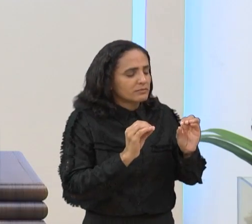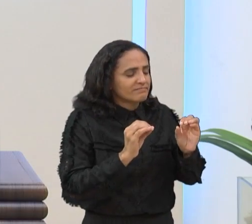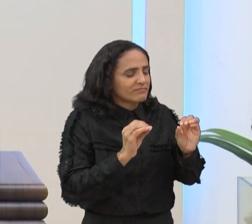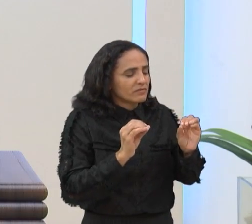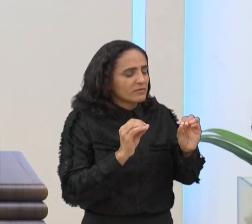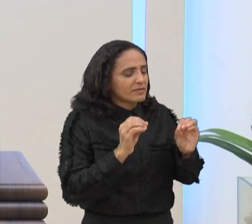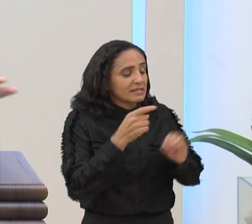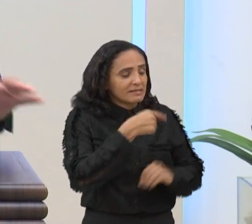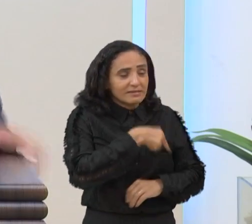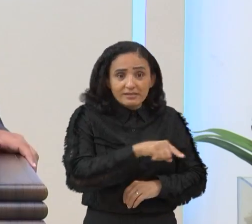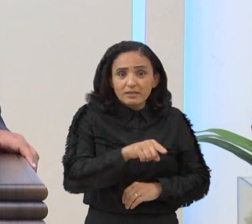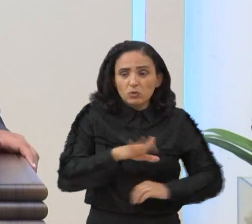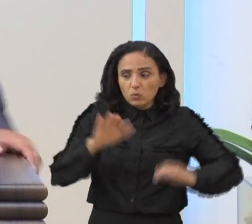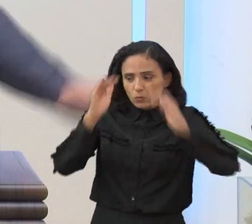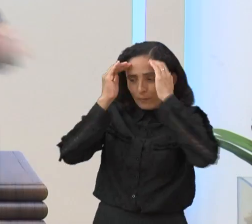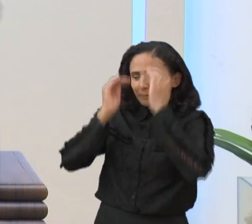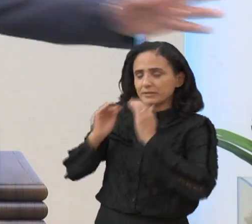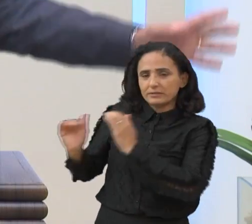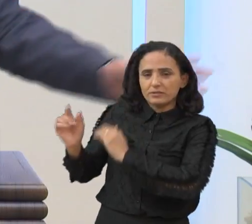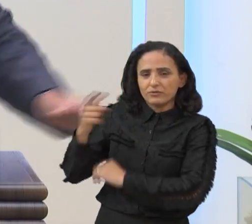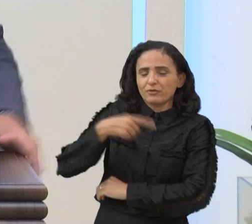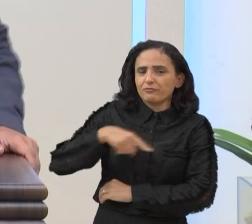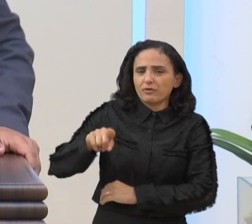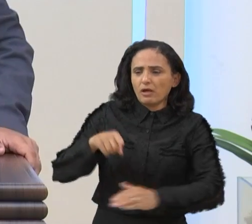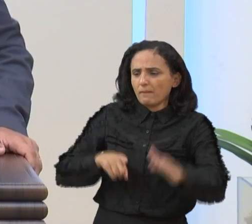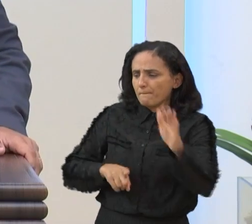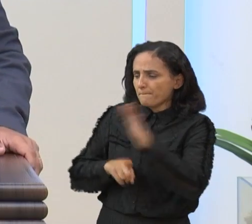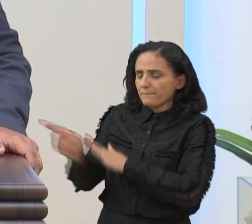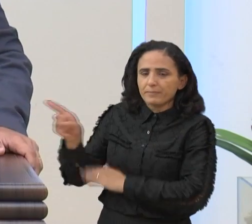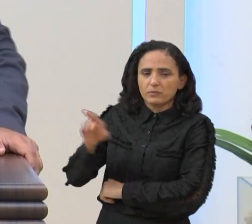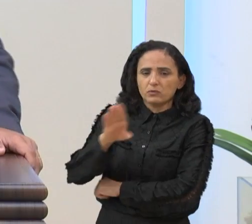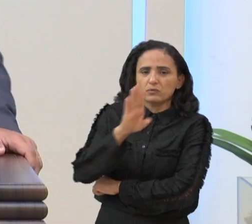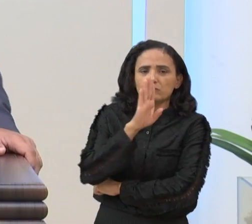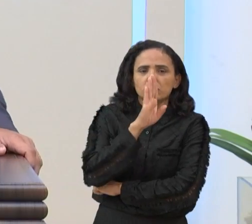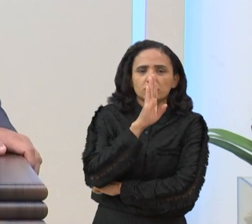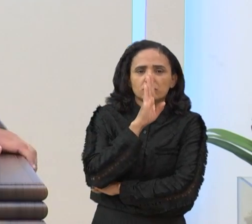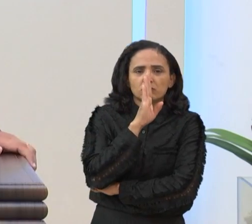e lavou-se. Não questionou nada, foi,